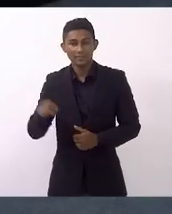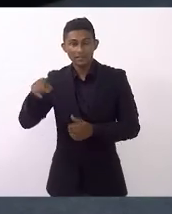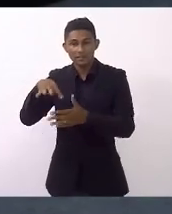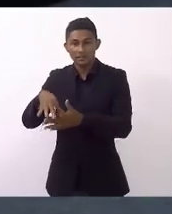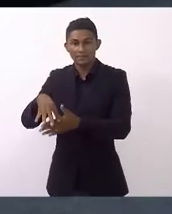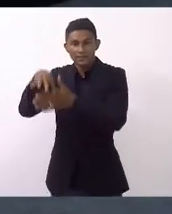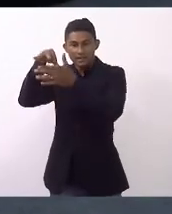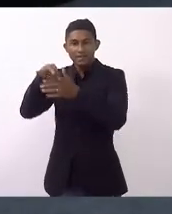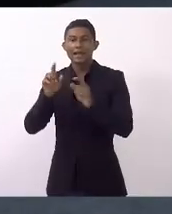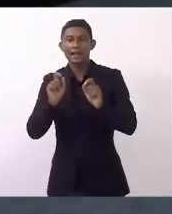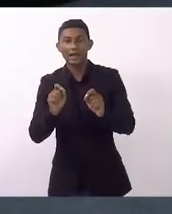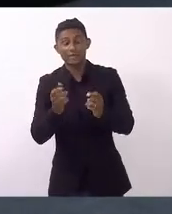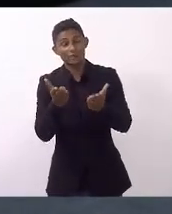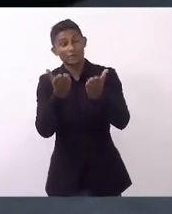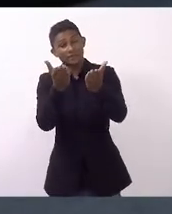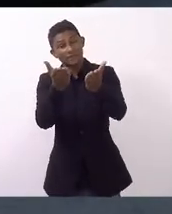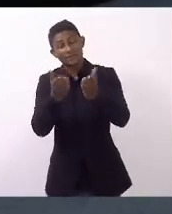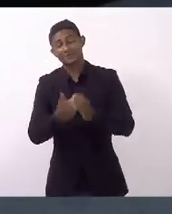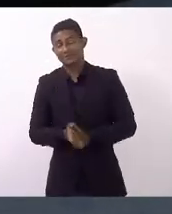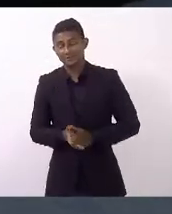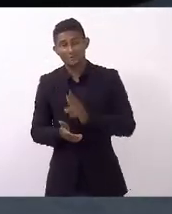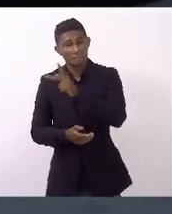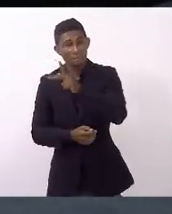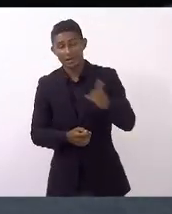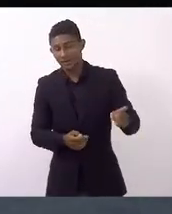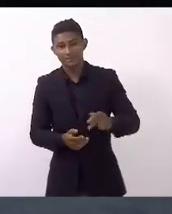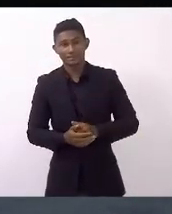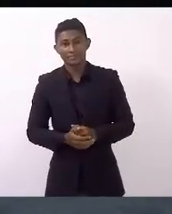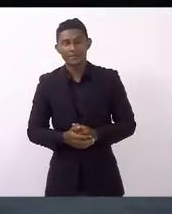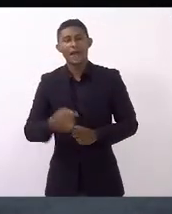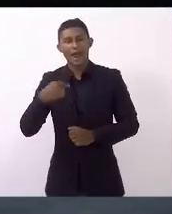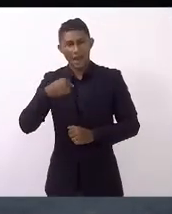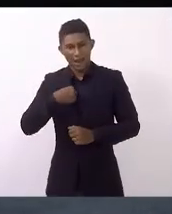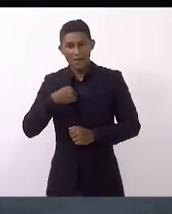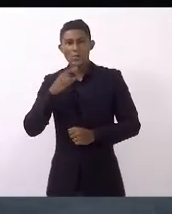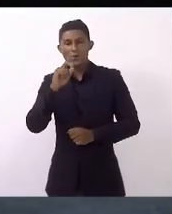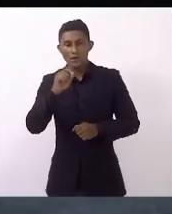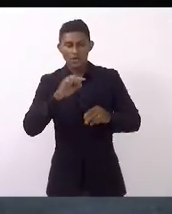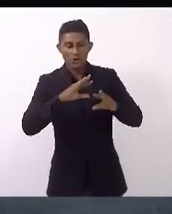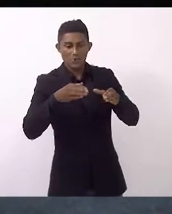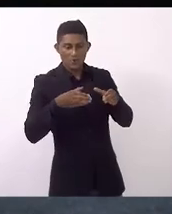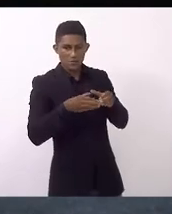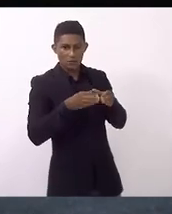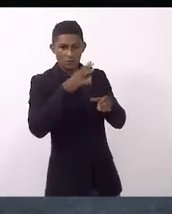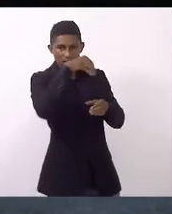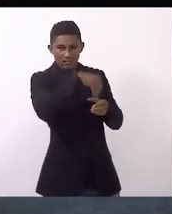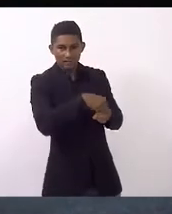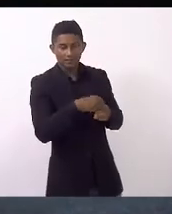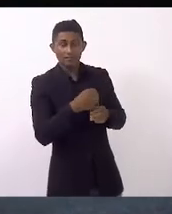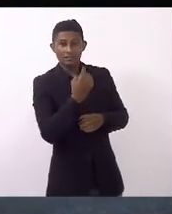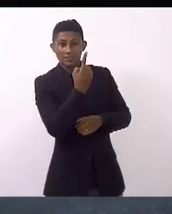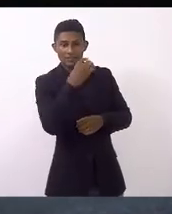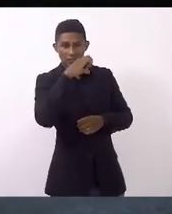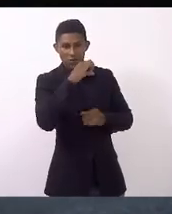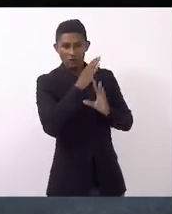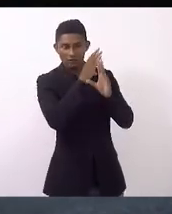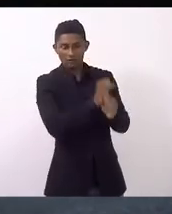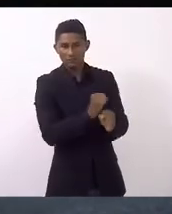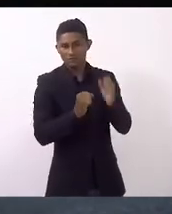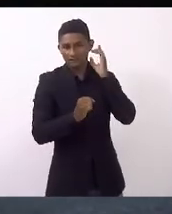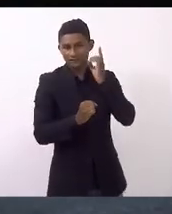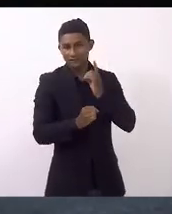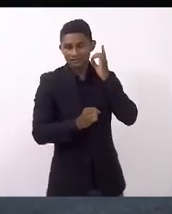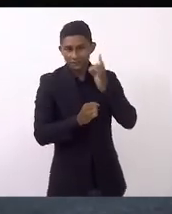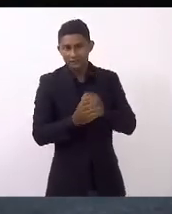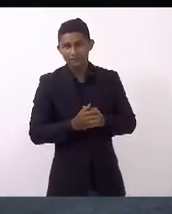liderança com Vossa Excelência. Eu faço parte do coletivo de 19 parlamentares e